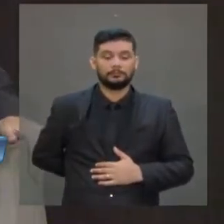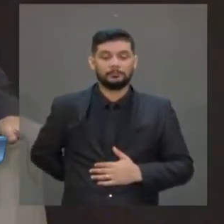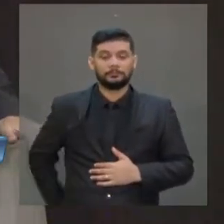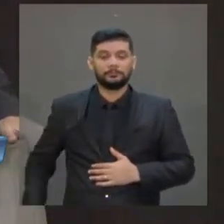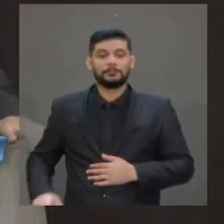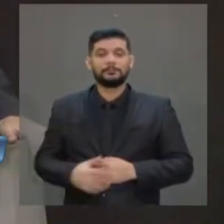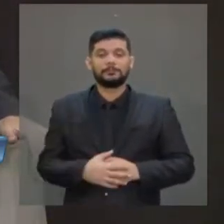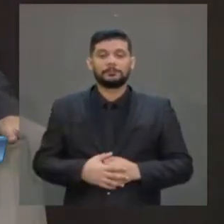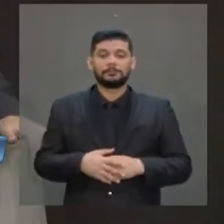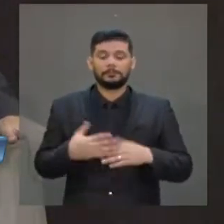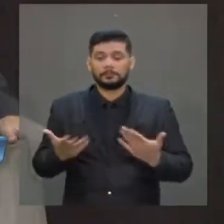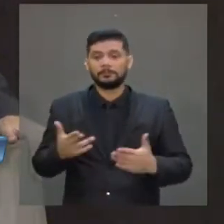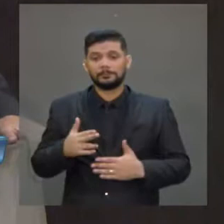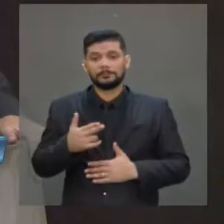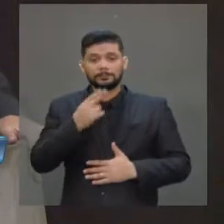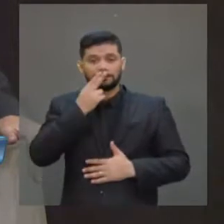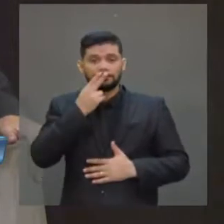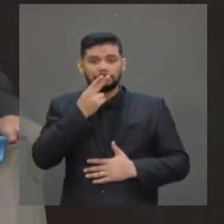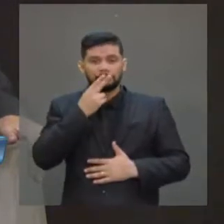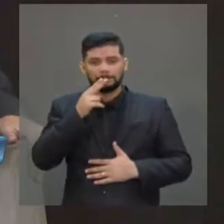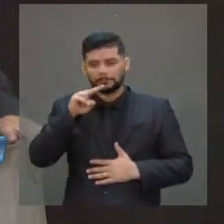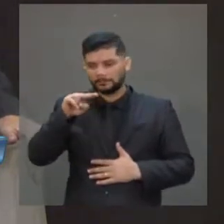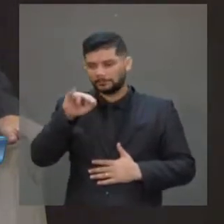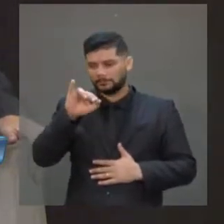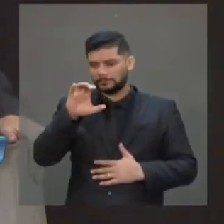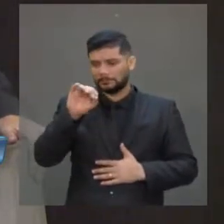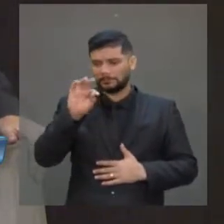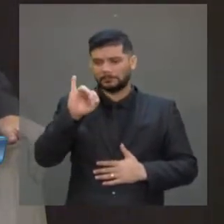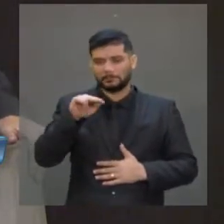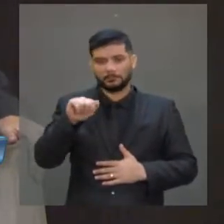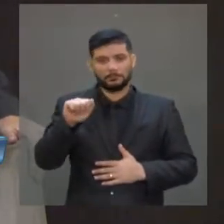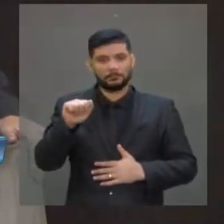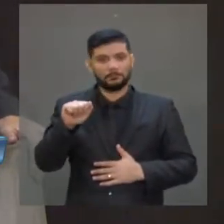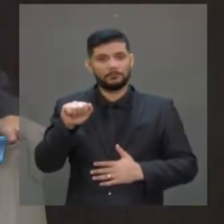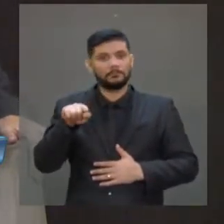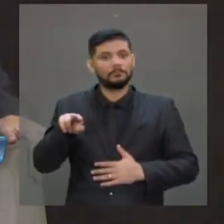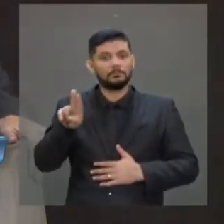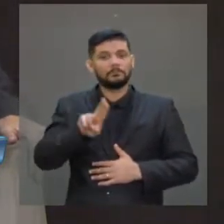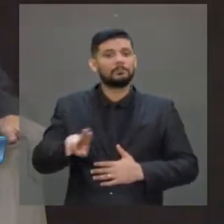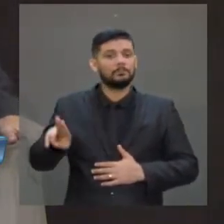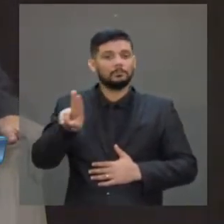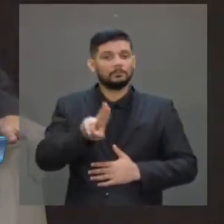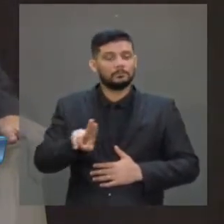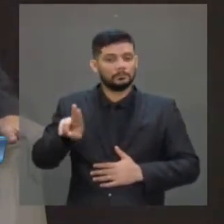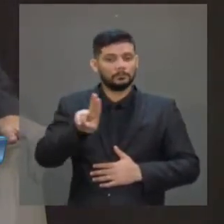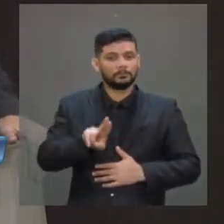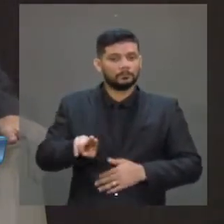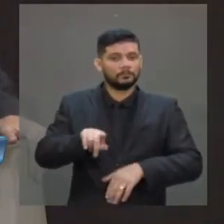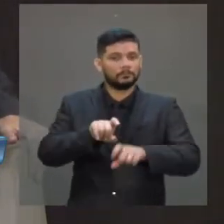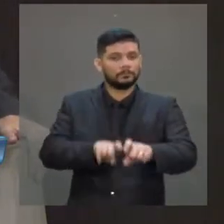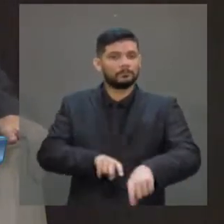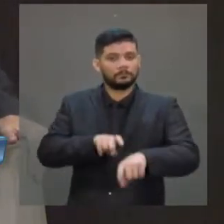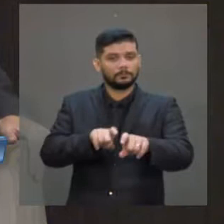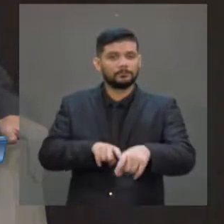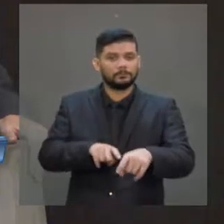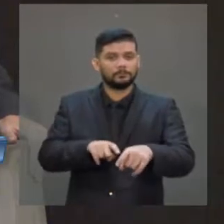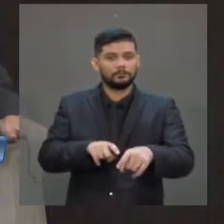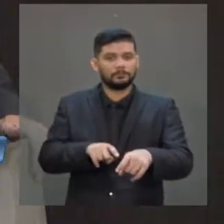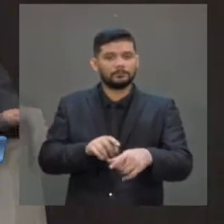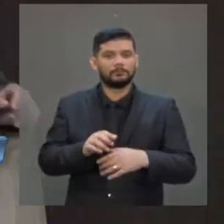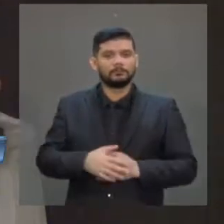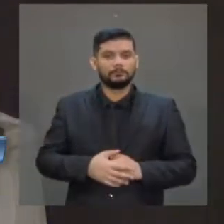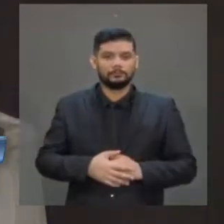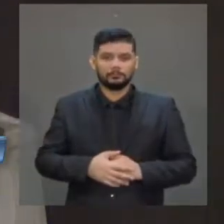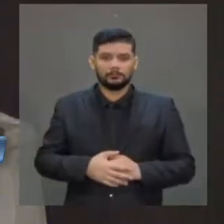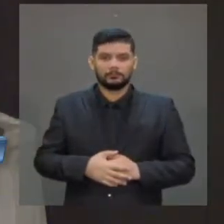A nicotina, ela é utilizada como base para agrotóxicos que geram